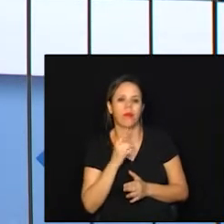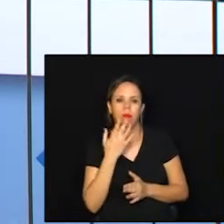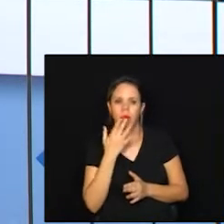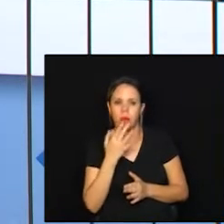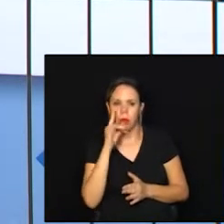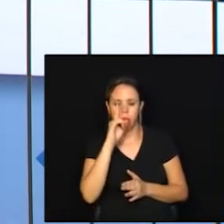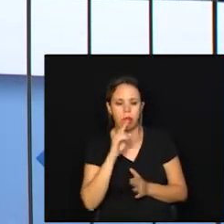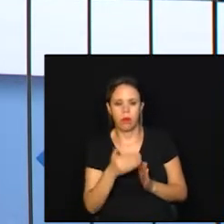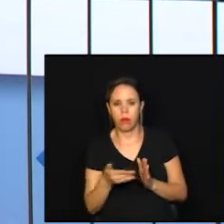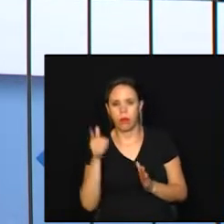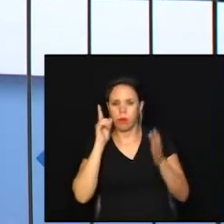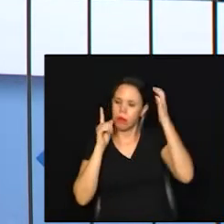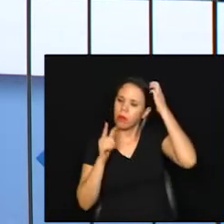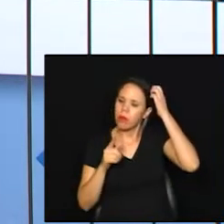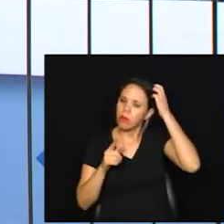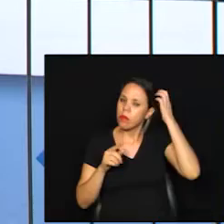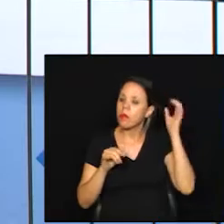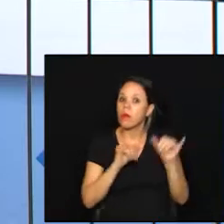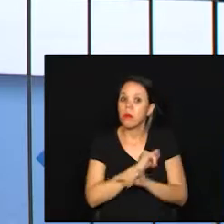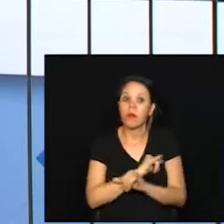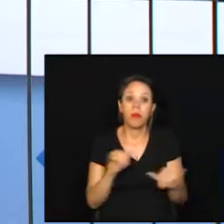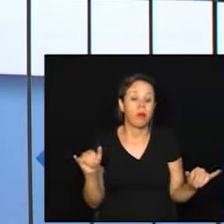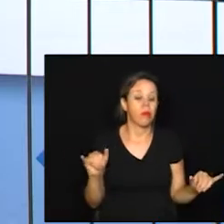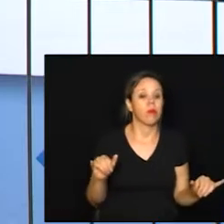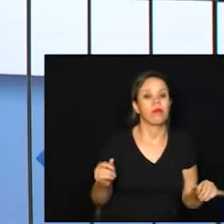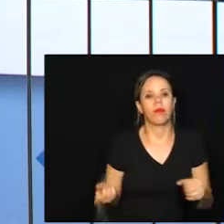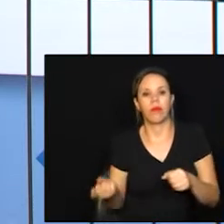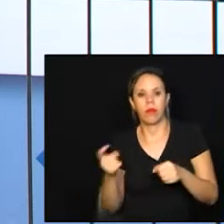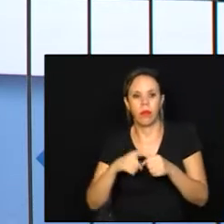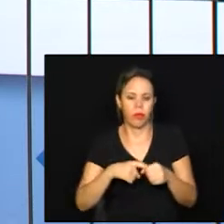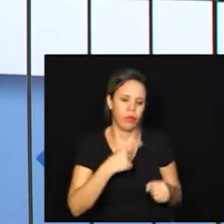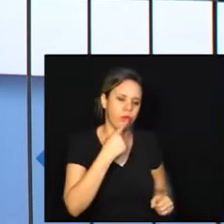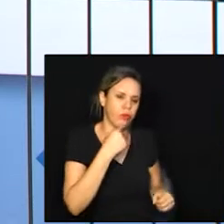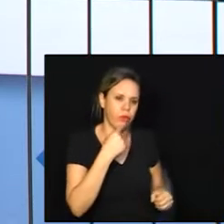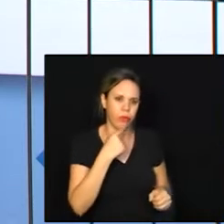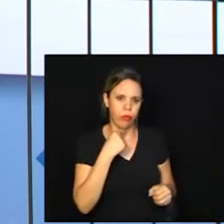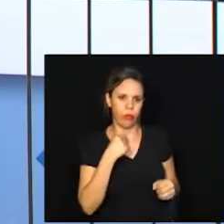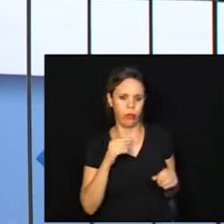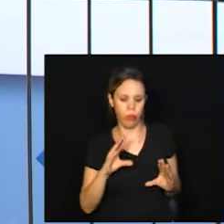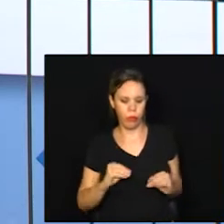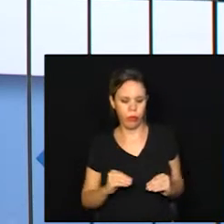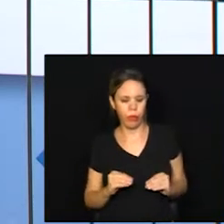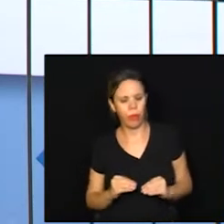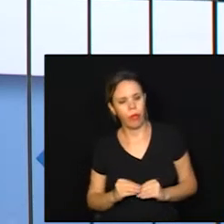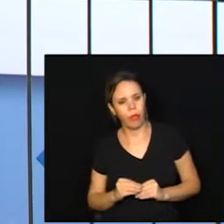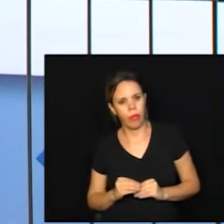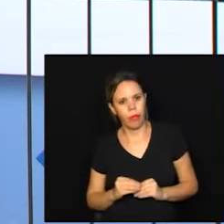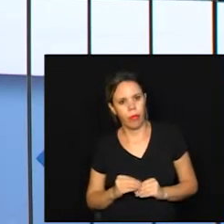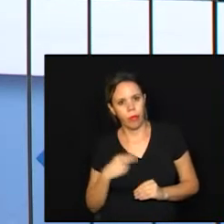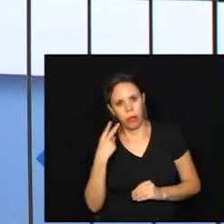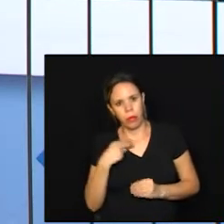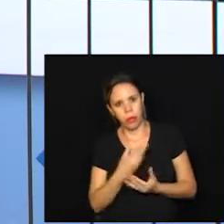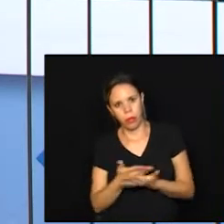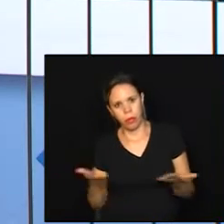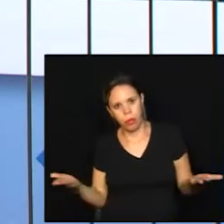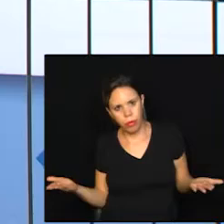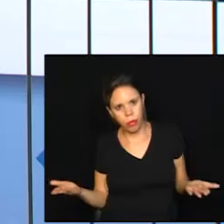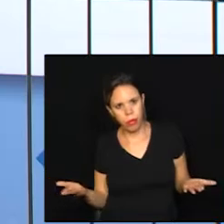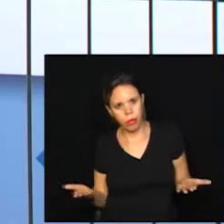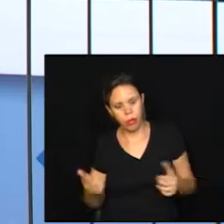mas ontem, com o anúncio dessa regressão para a fase vermelha no período da noite, os parlamentares